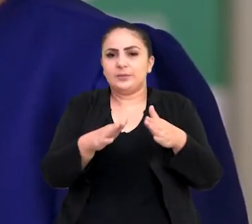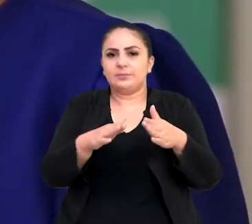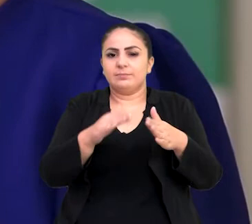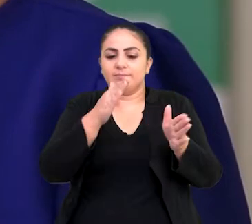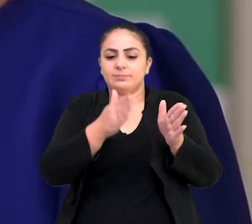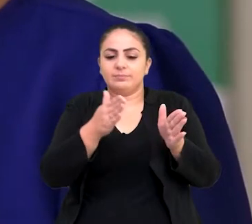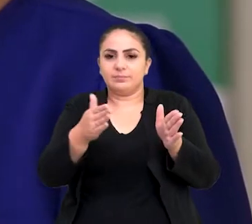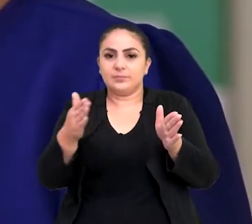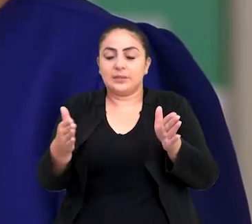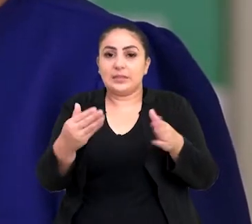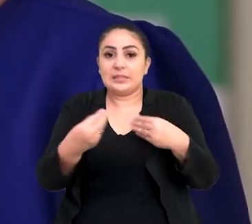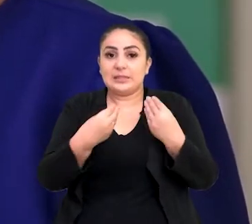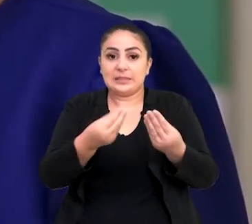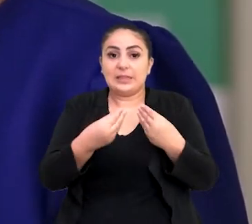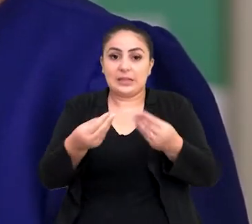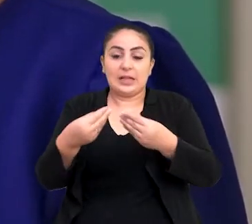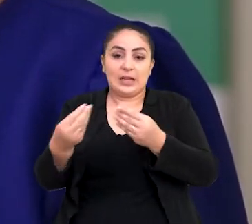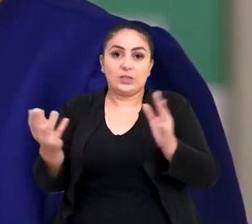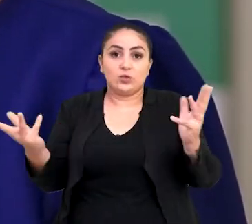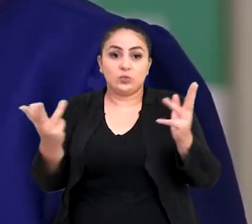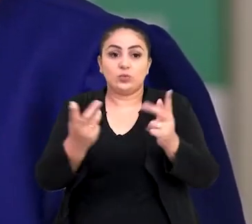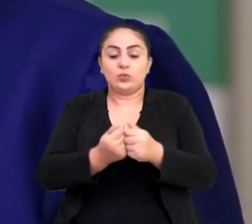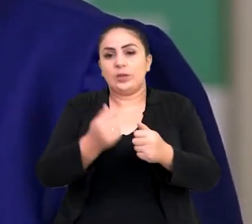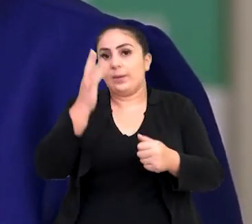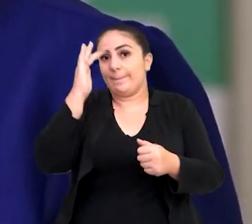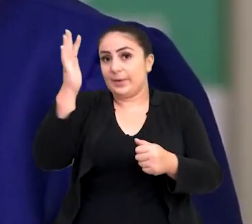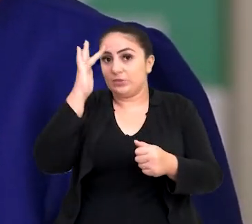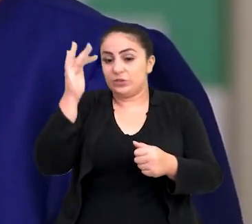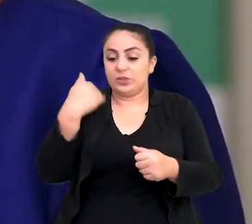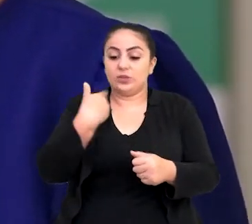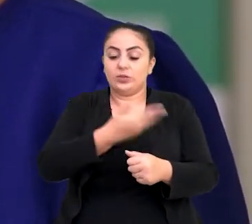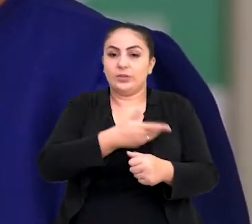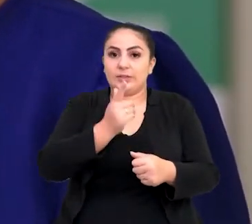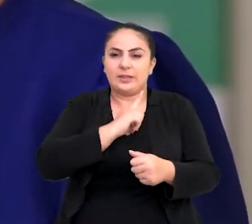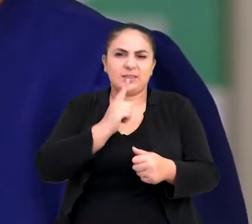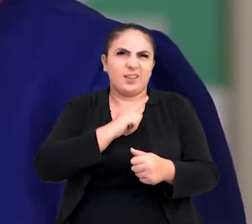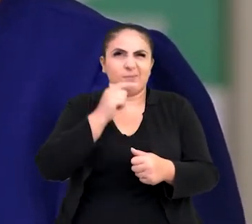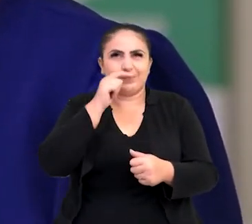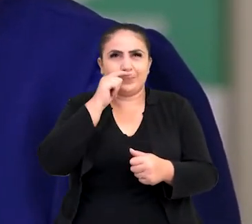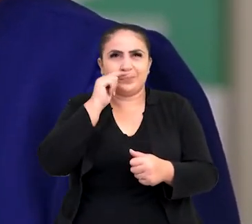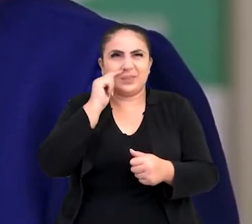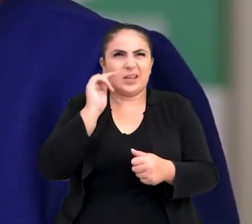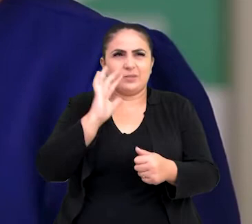previsão escalonada de entregas, né,